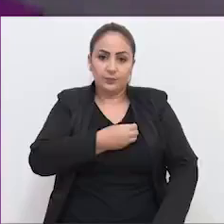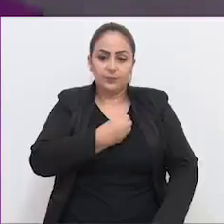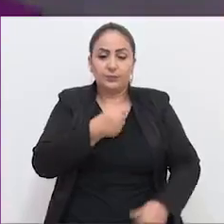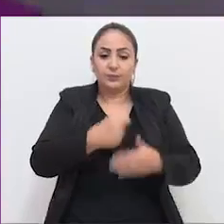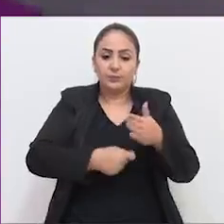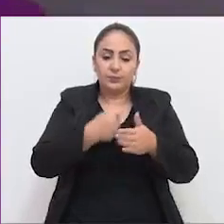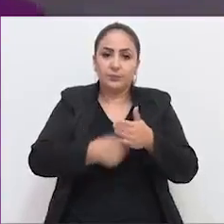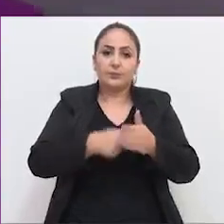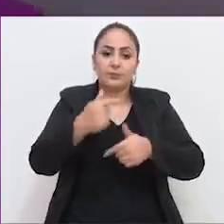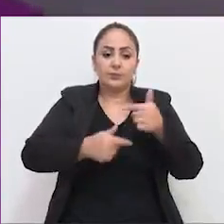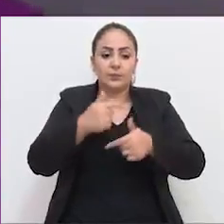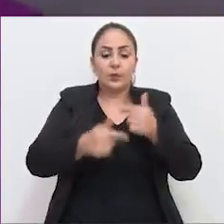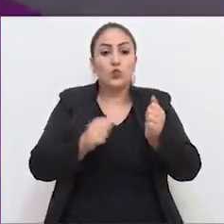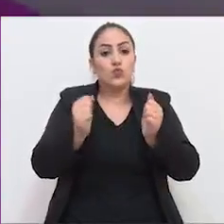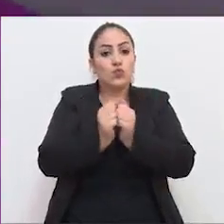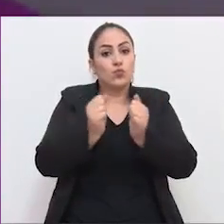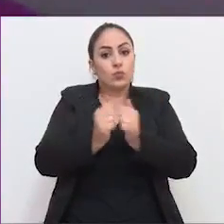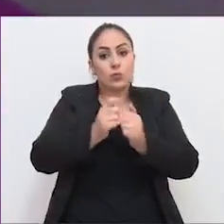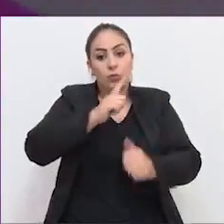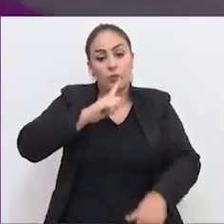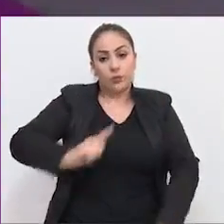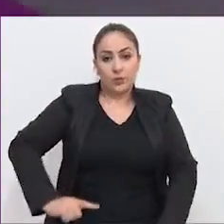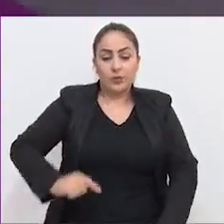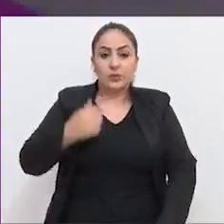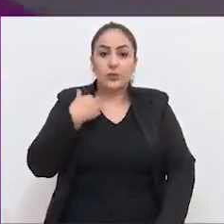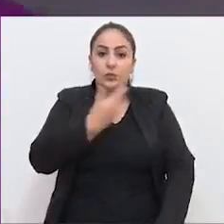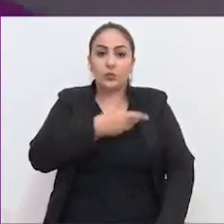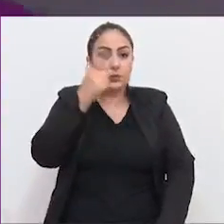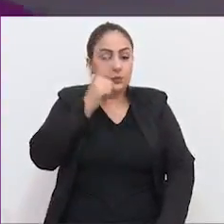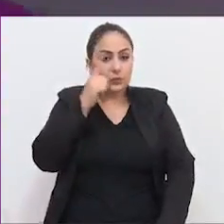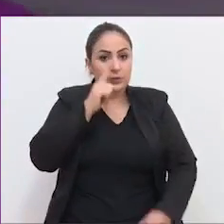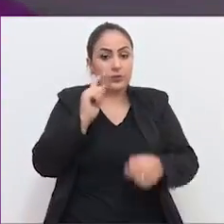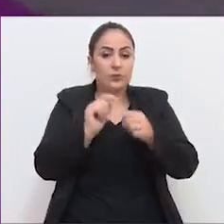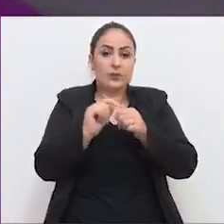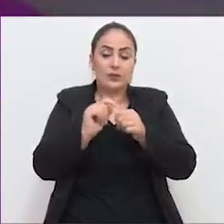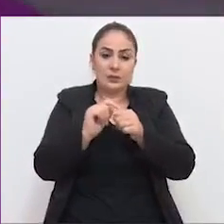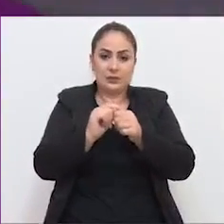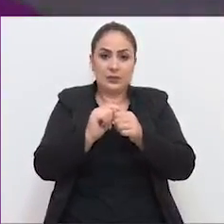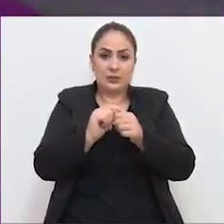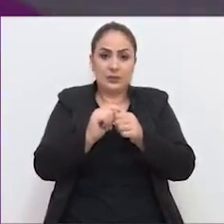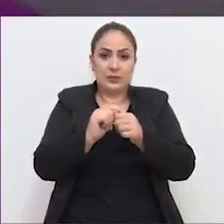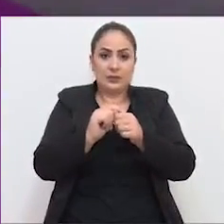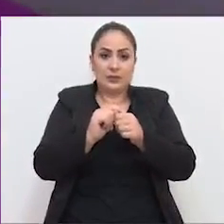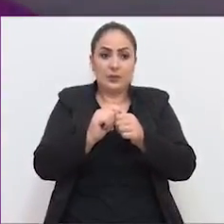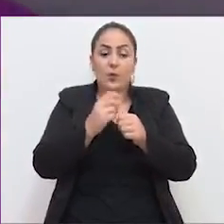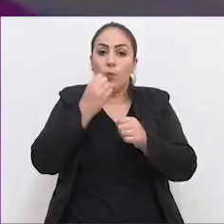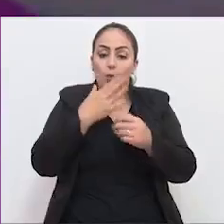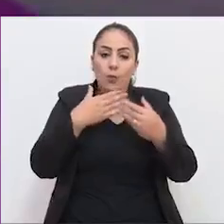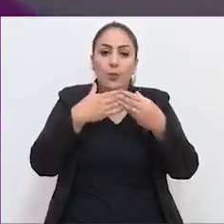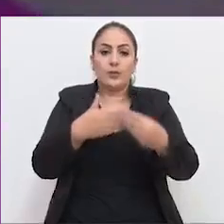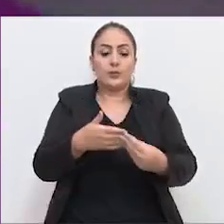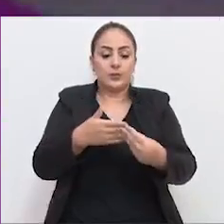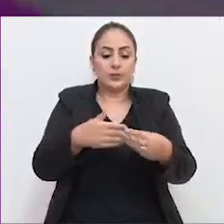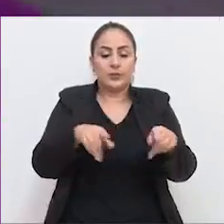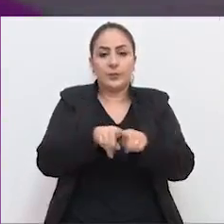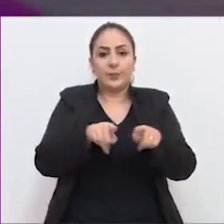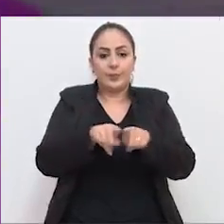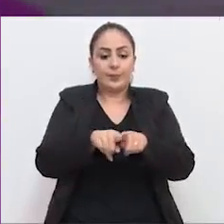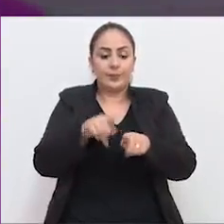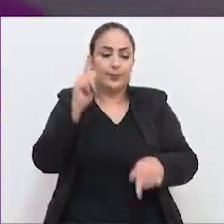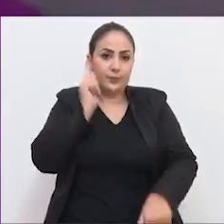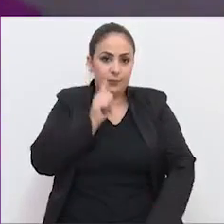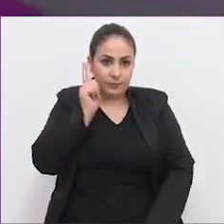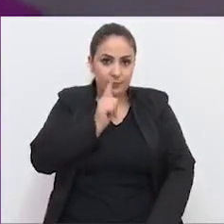estão se debruçando e trabalhando junto com o governo para que a gente consiga fazer um bom monitoramento e